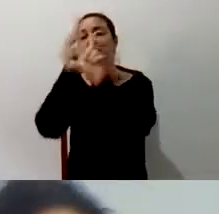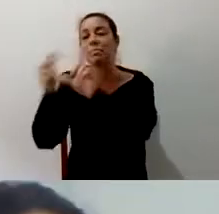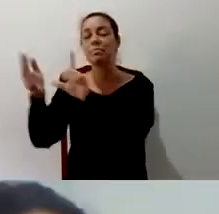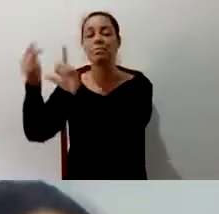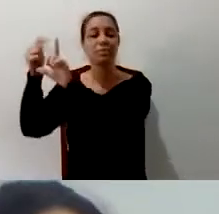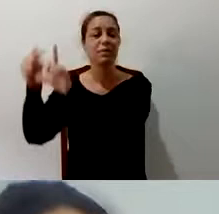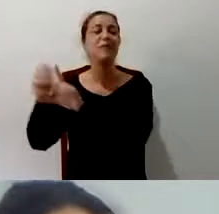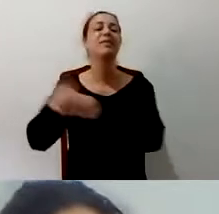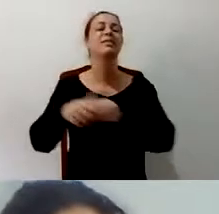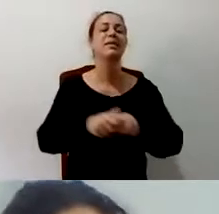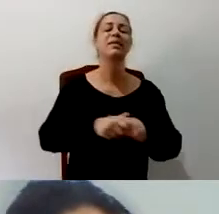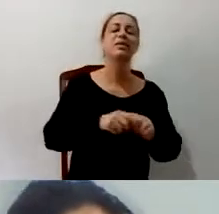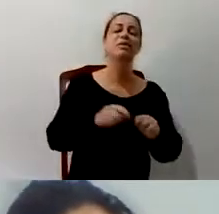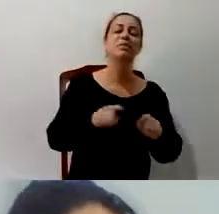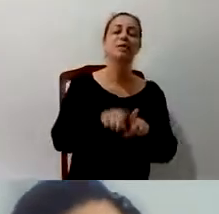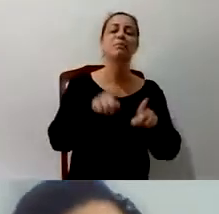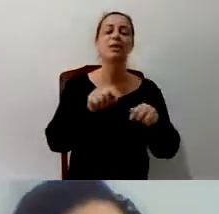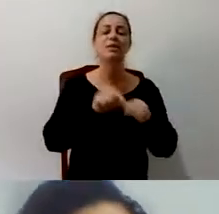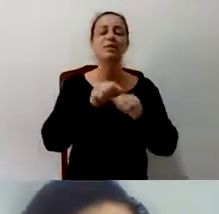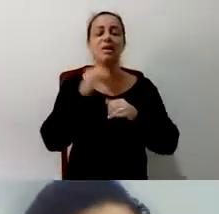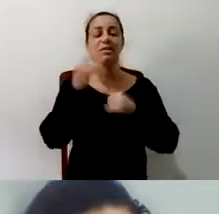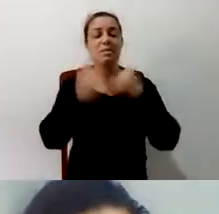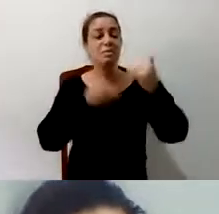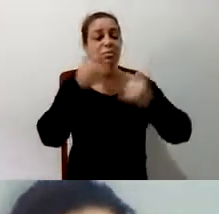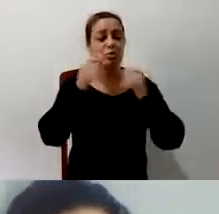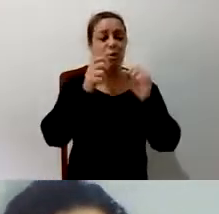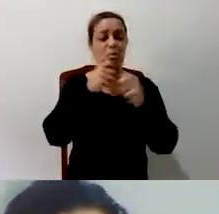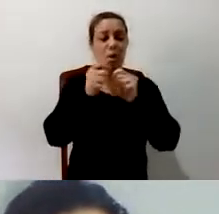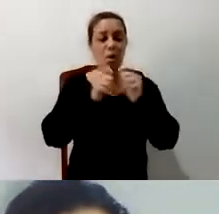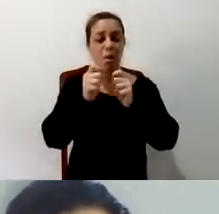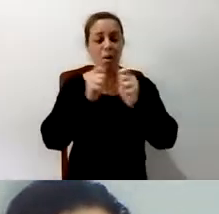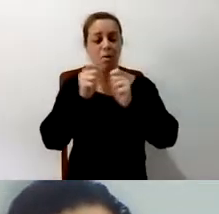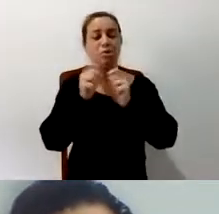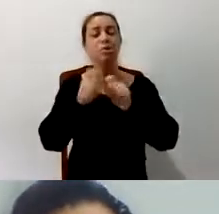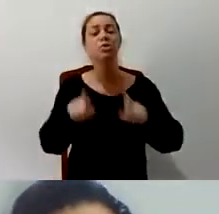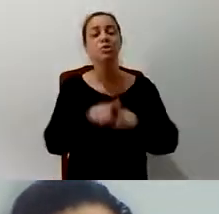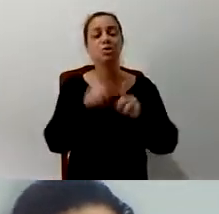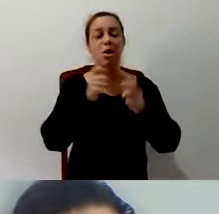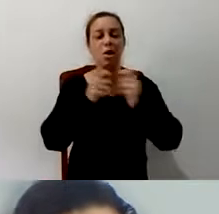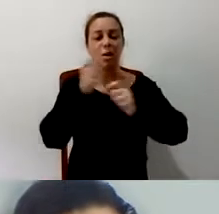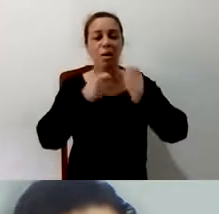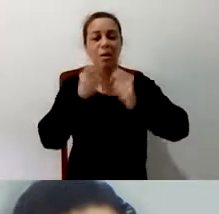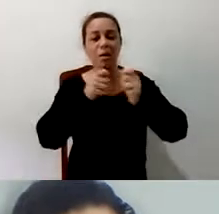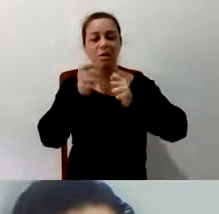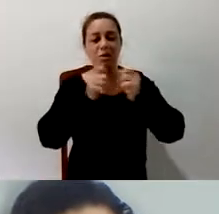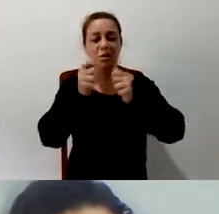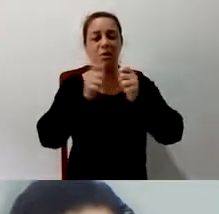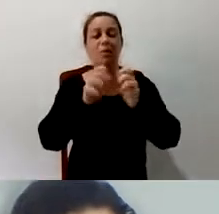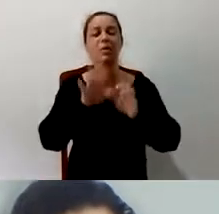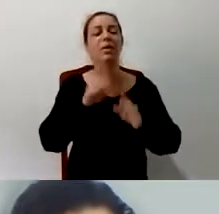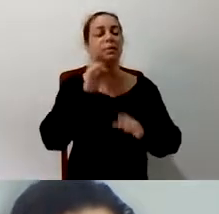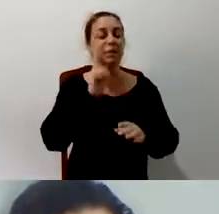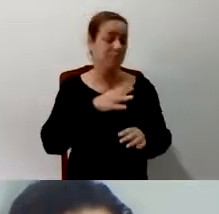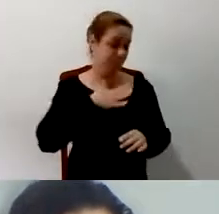gente vê que os meninos gostam muito, né? Eu tenho um filho de 11 anos e eu vejo, né, que eles estão sempre acompanhando.